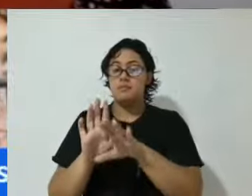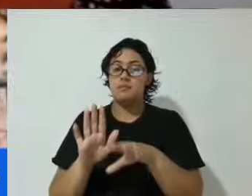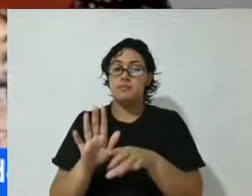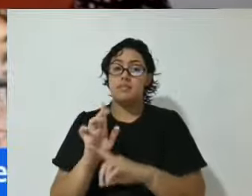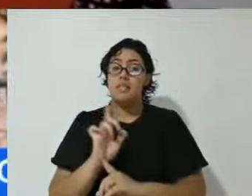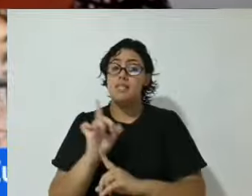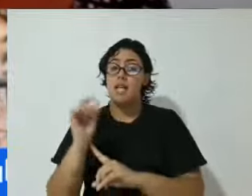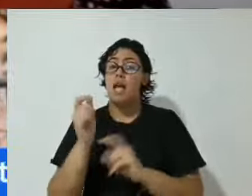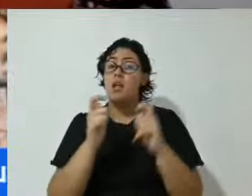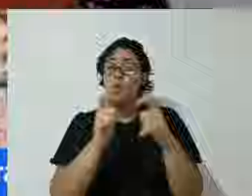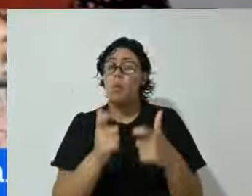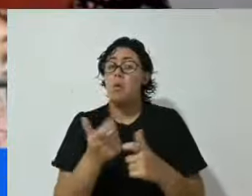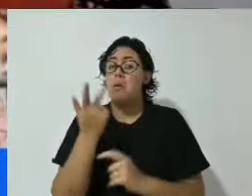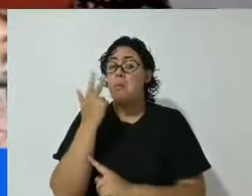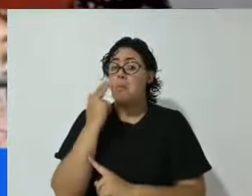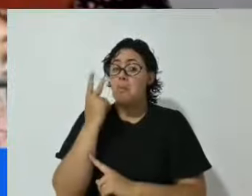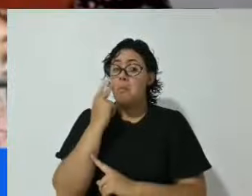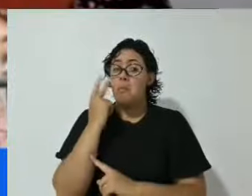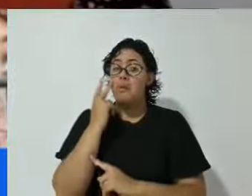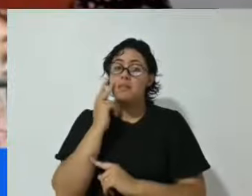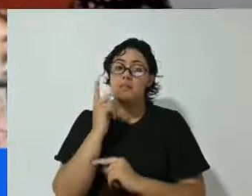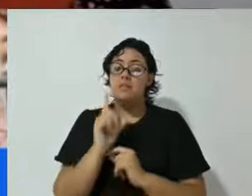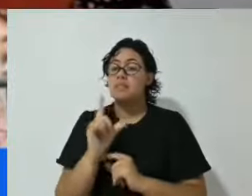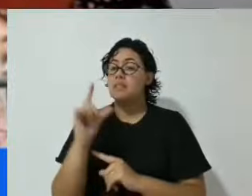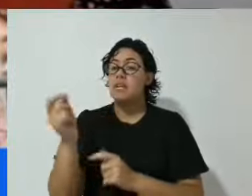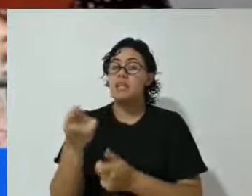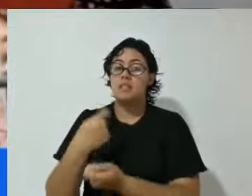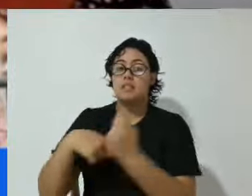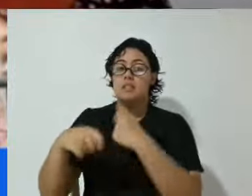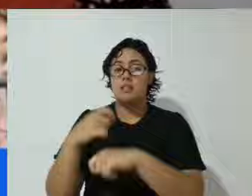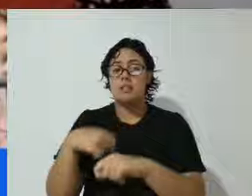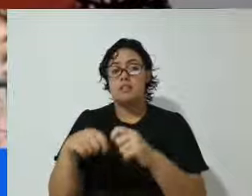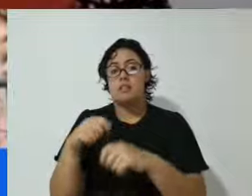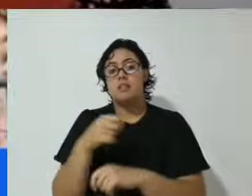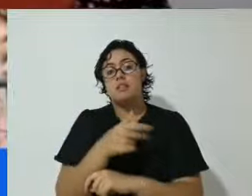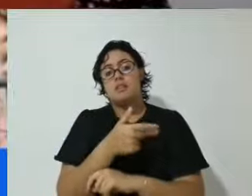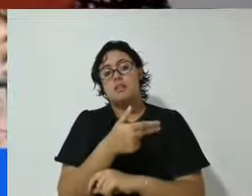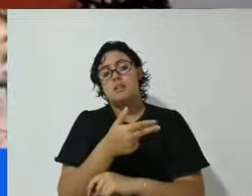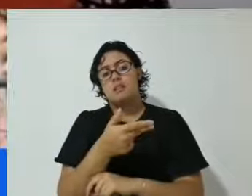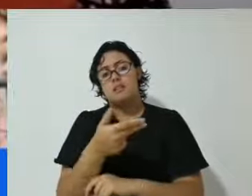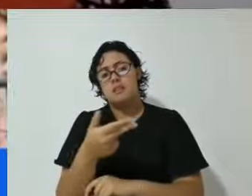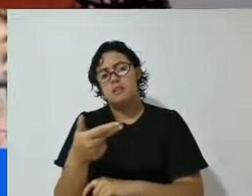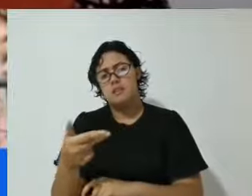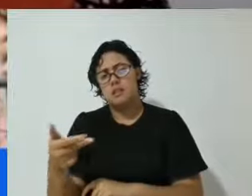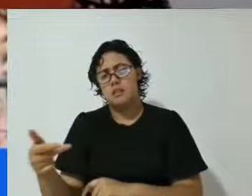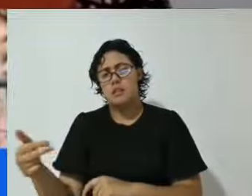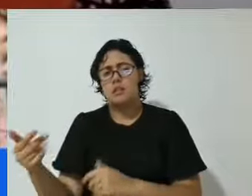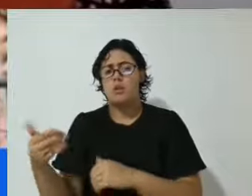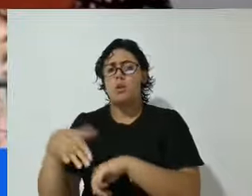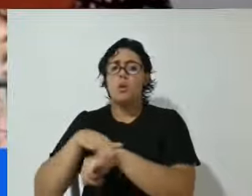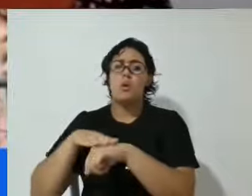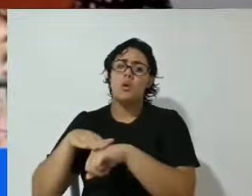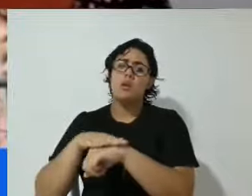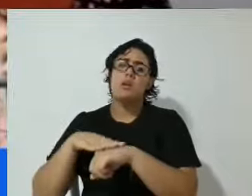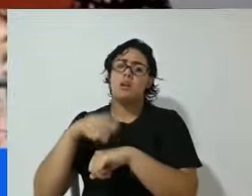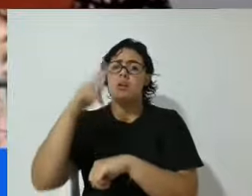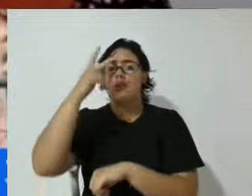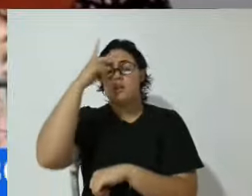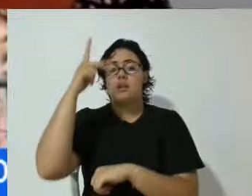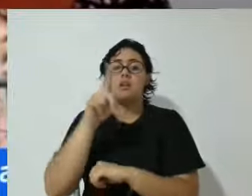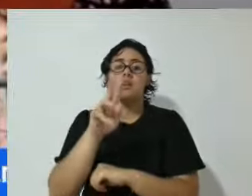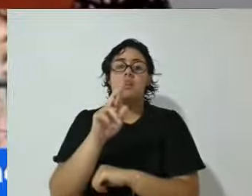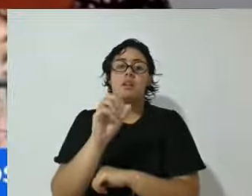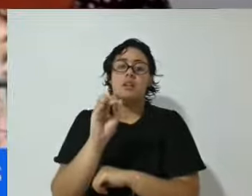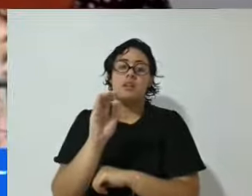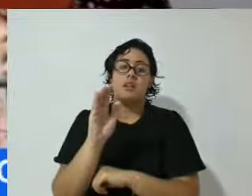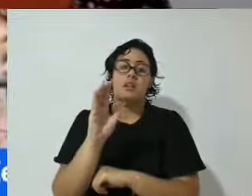comum, né? Sair ali da administração, ir a pé, Fundamental, conversar Marcela, com as pessoas. fundamental. Grace, pegar o